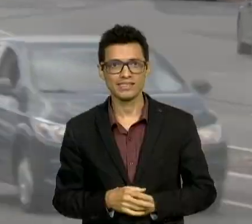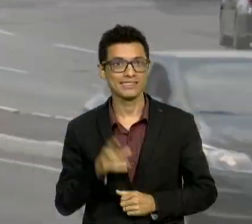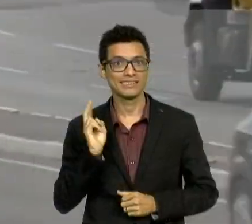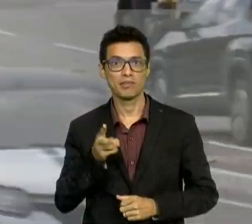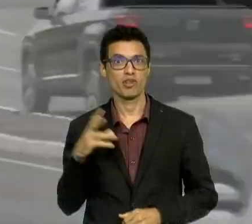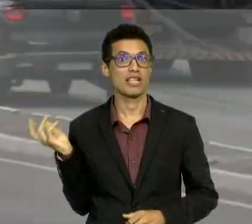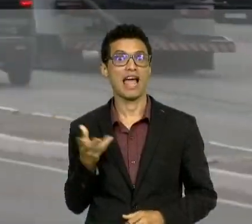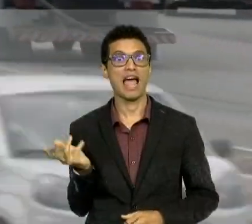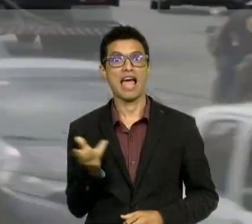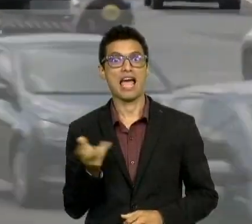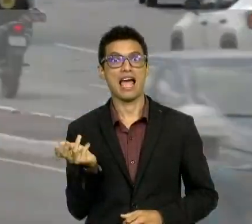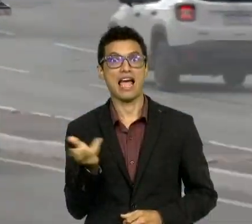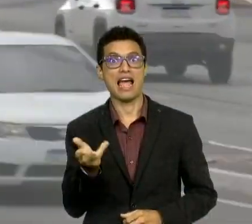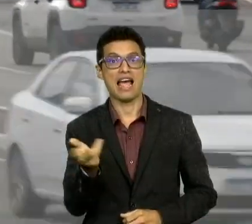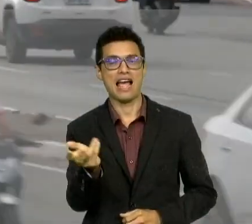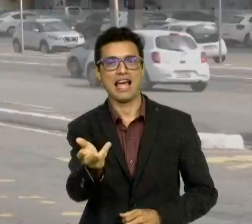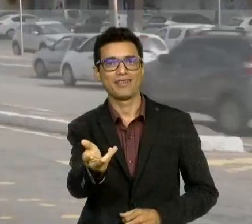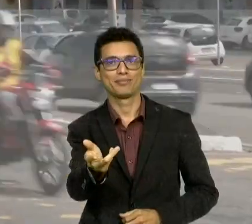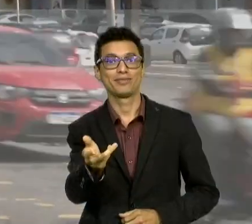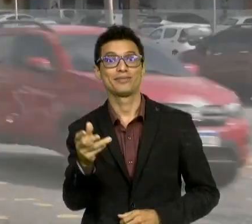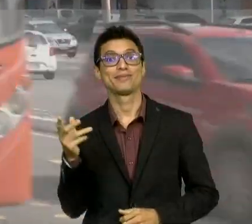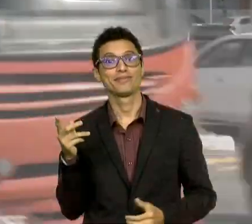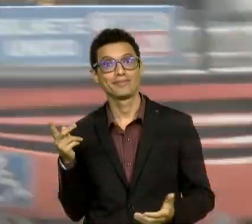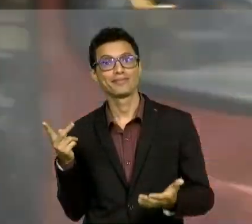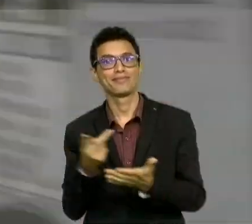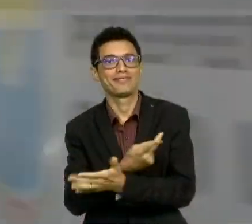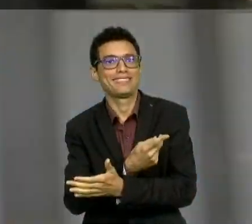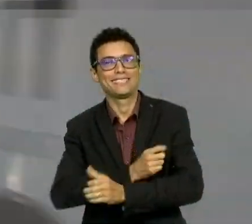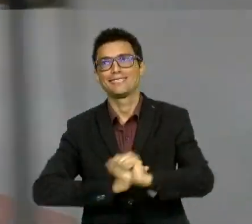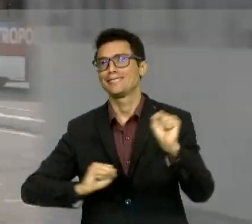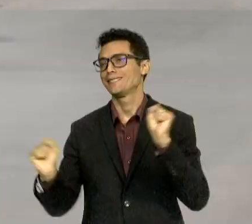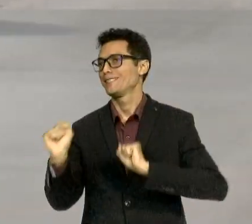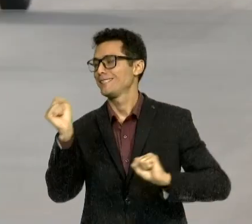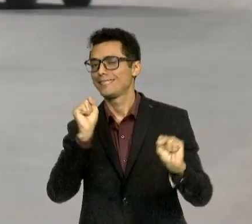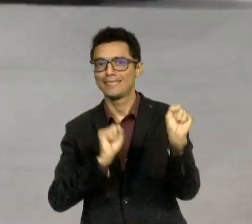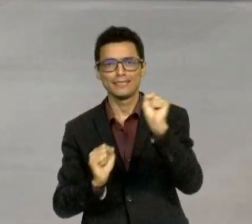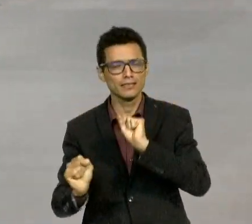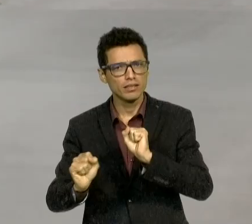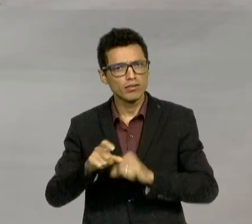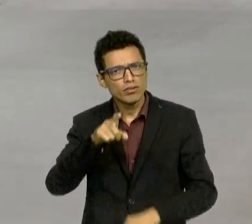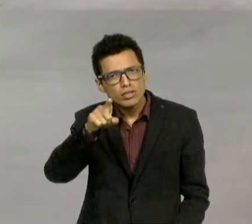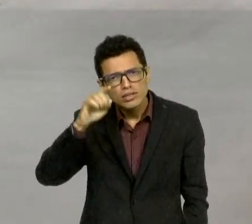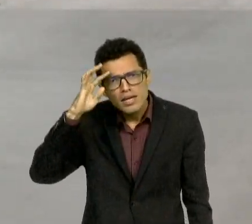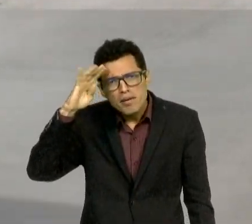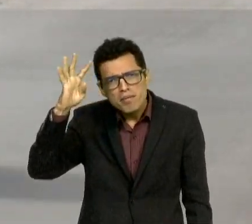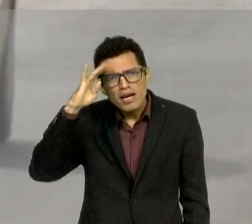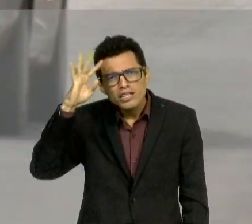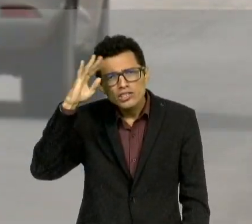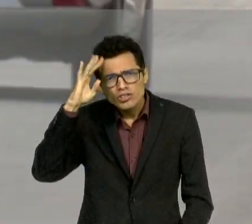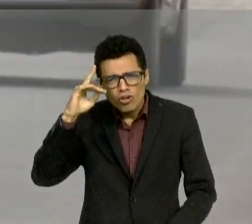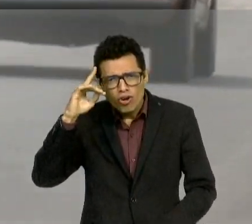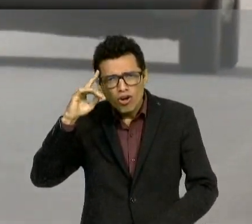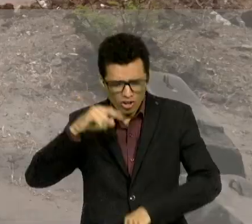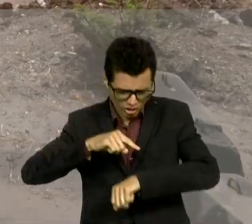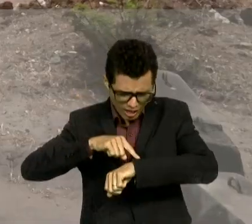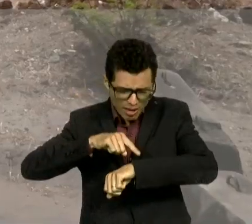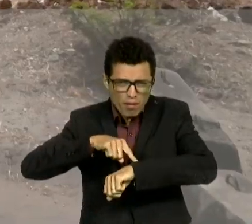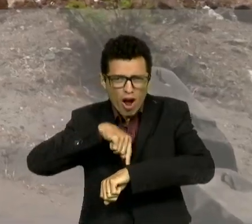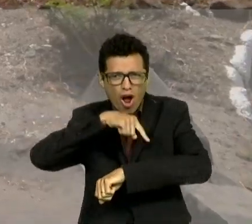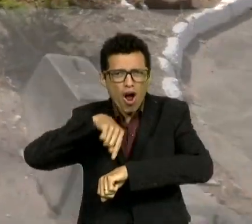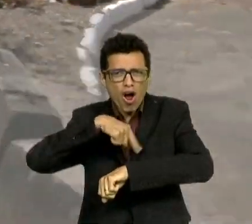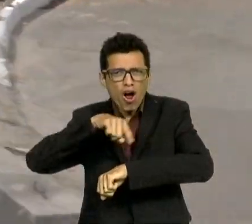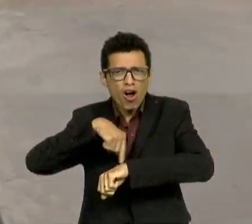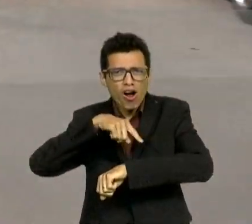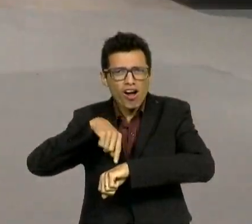acelerados. O resultado é o famoso estresse. Agora imagine você tendo que gastar boa parte do seu tempo para